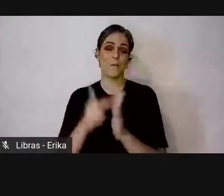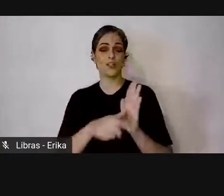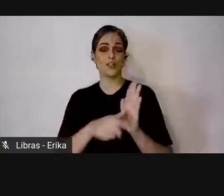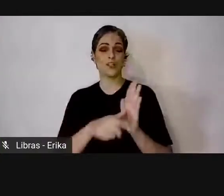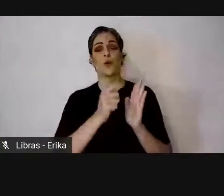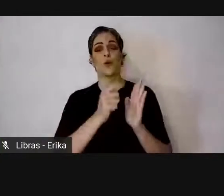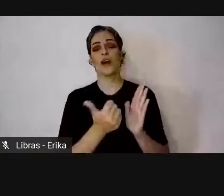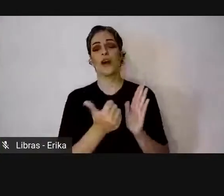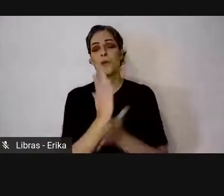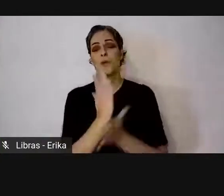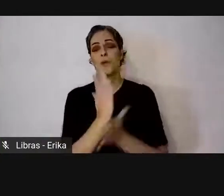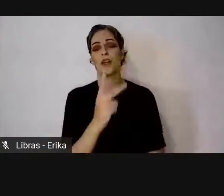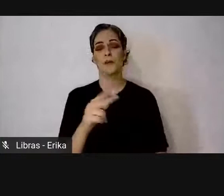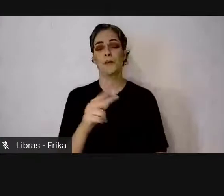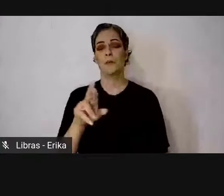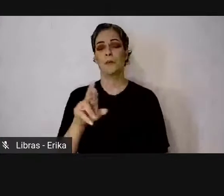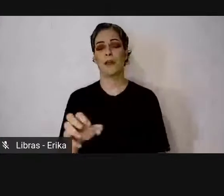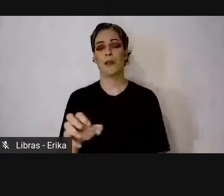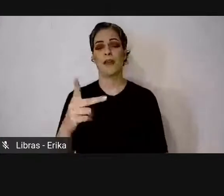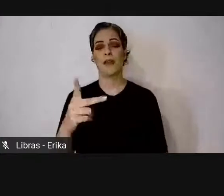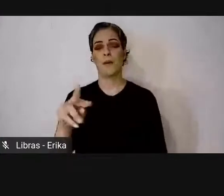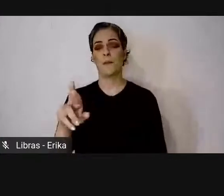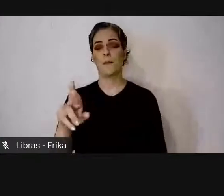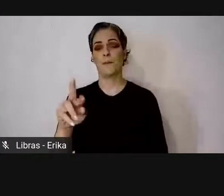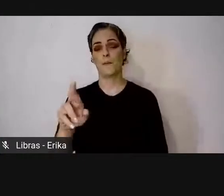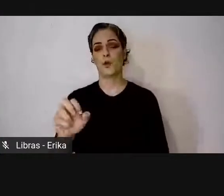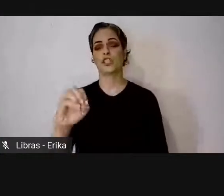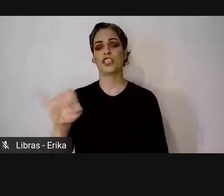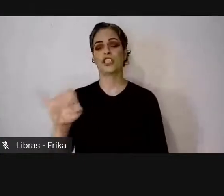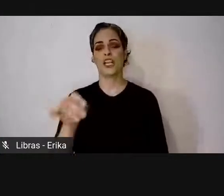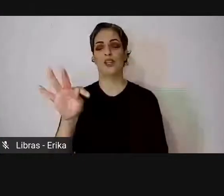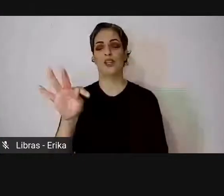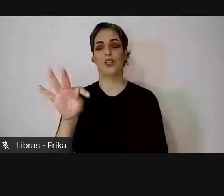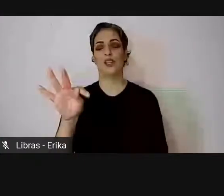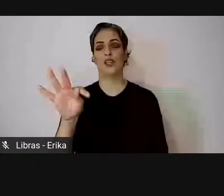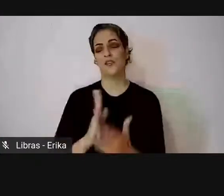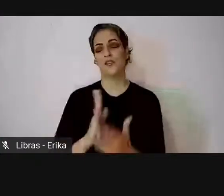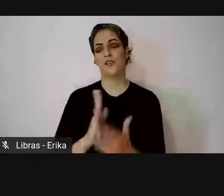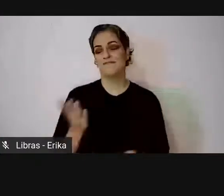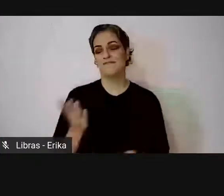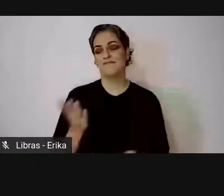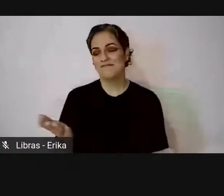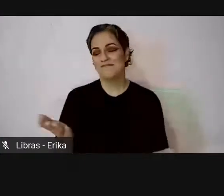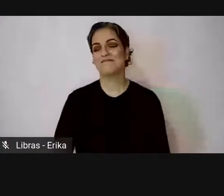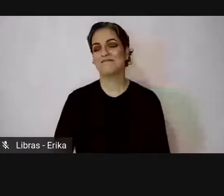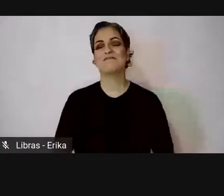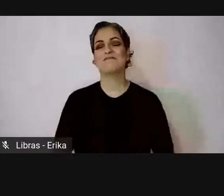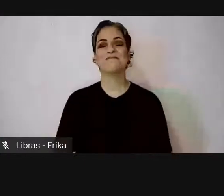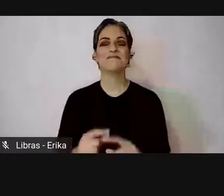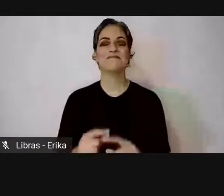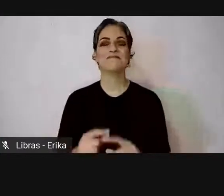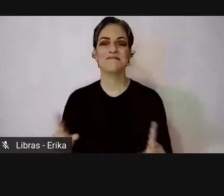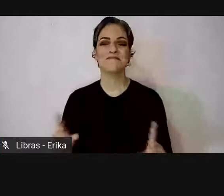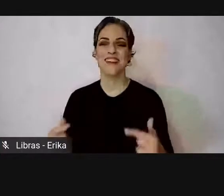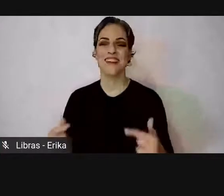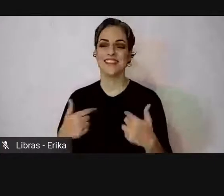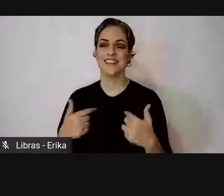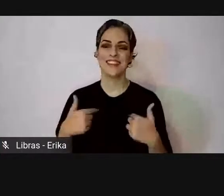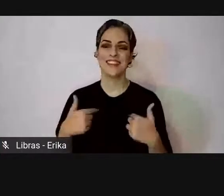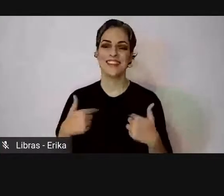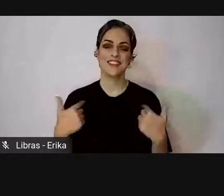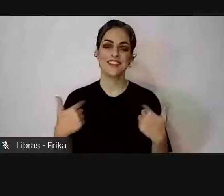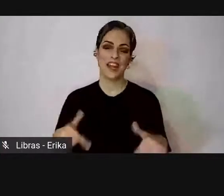mas nesse período em que eu já estava fechando o meu projeto, se não me engano, em outubro,